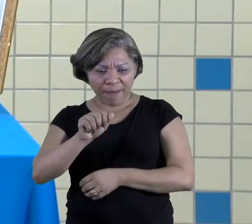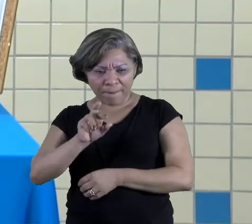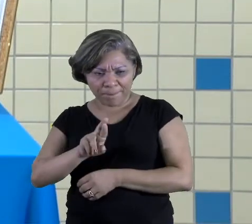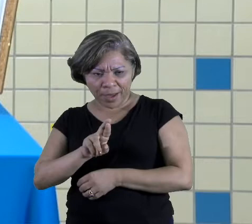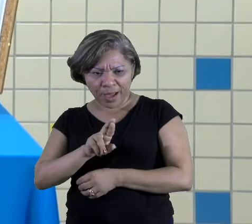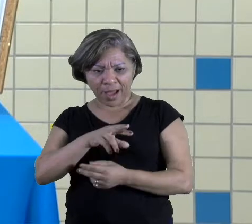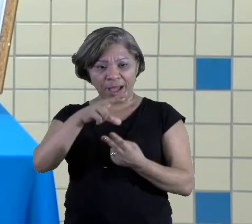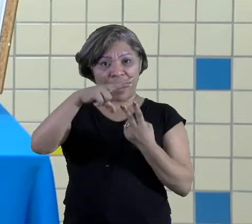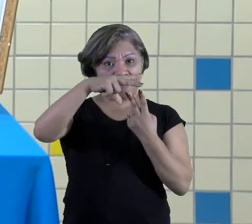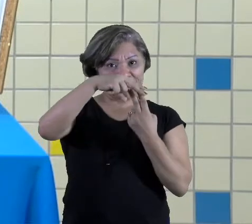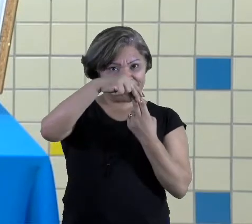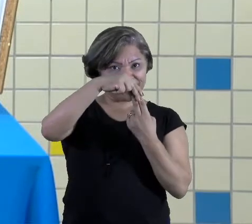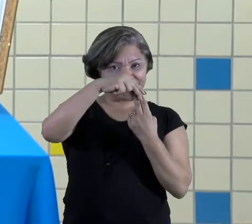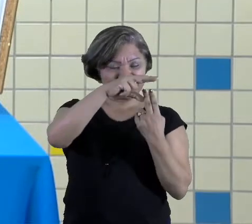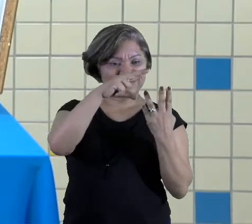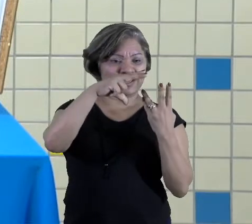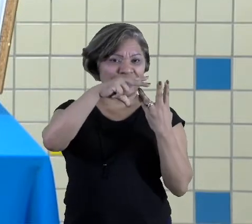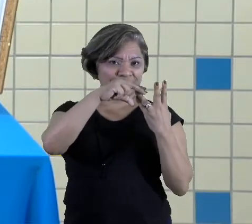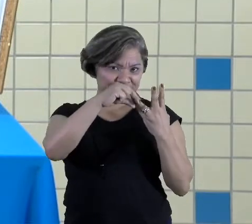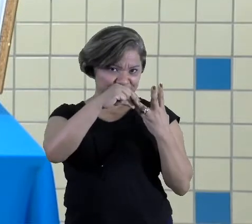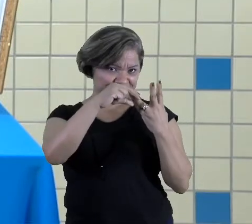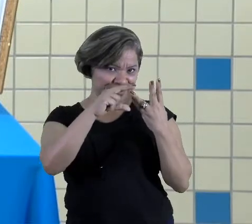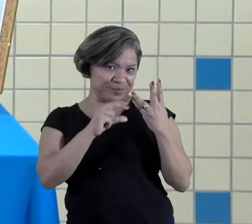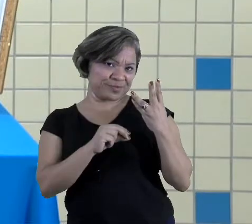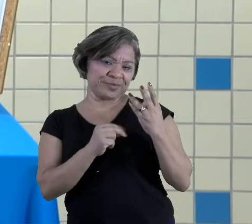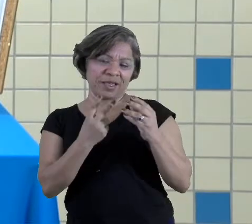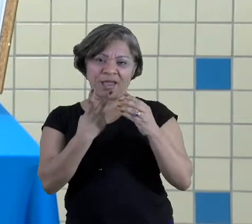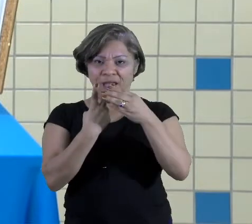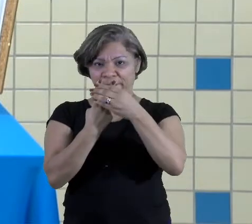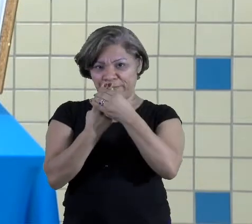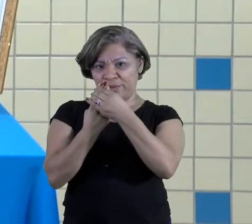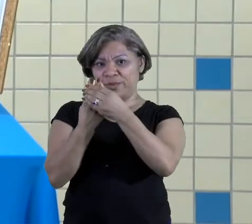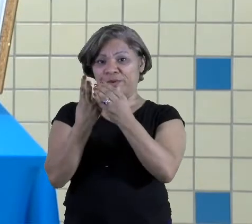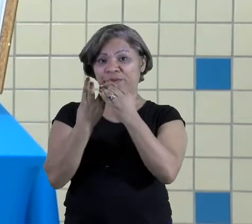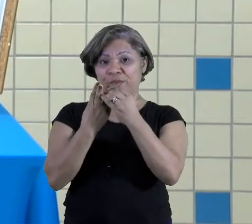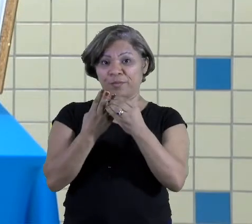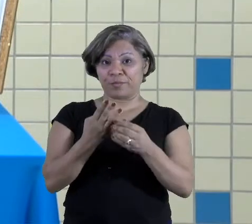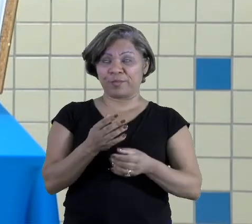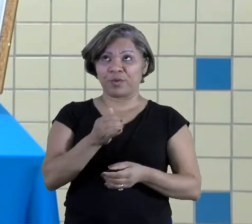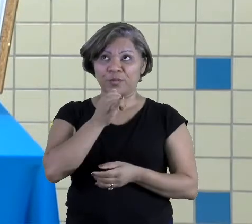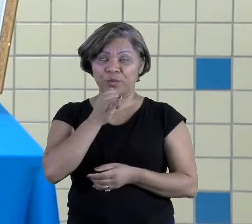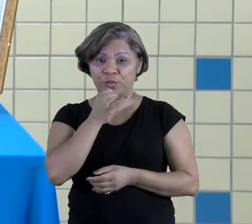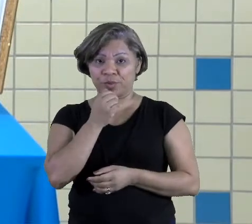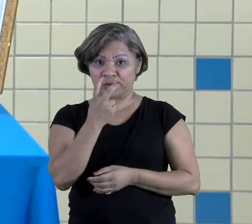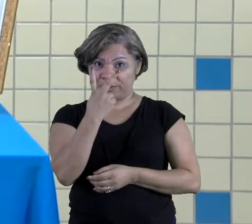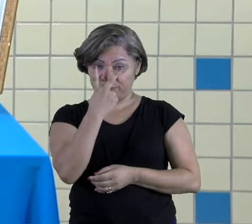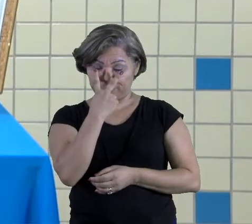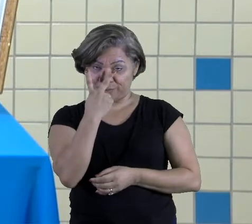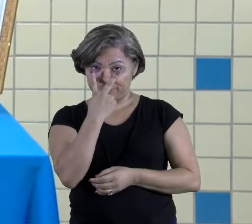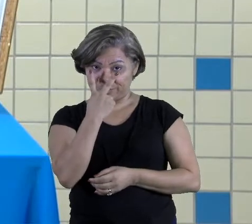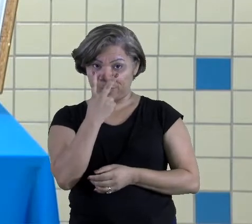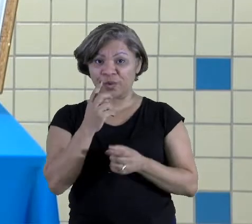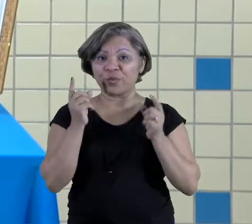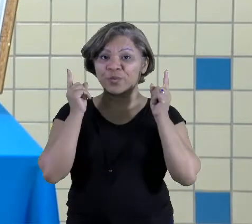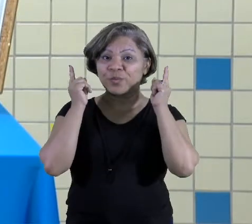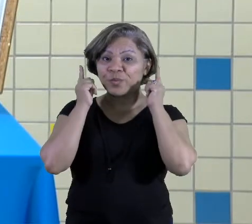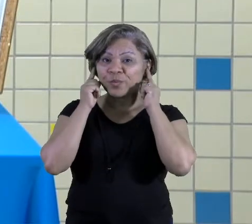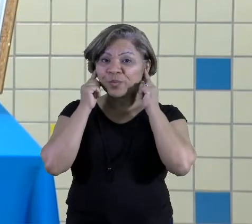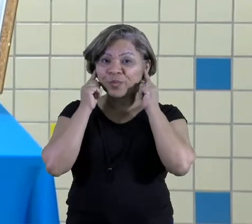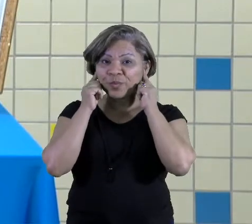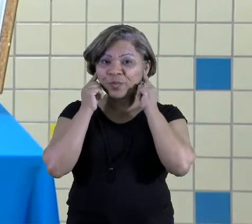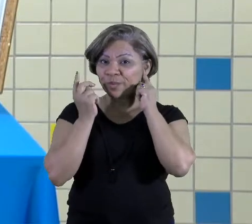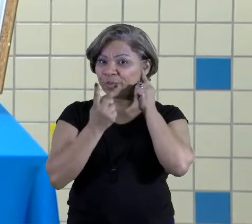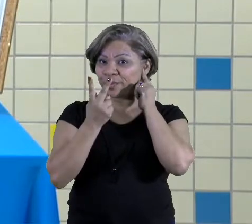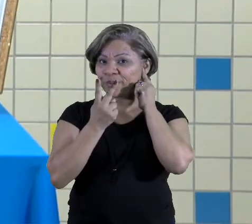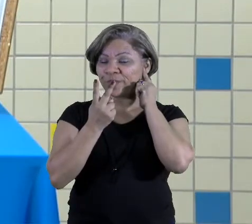par são duas coisas. Por exemplo, nós temos 2 olhos, 2 ouvidos, 2 mãos,